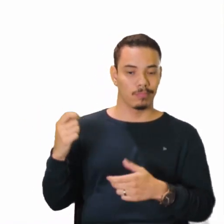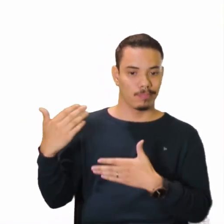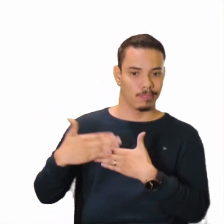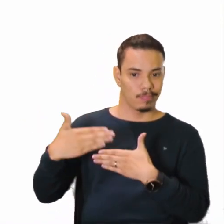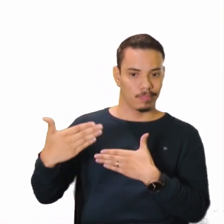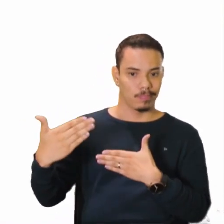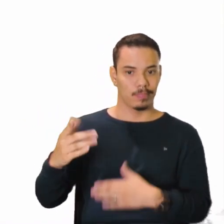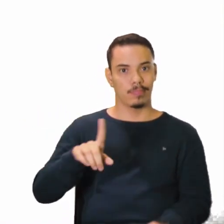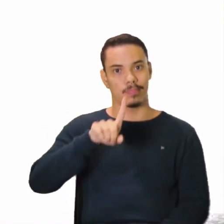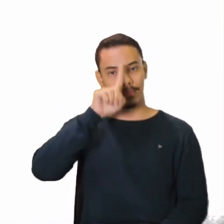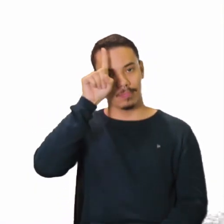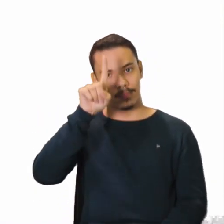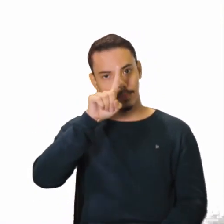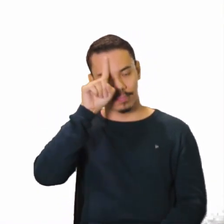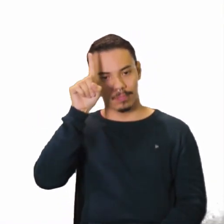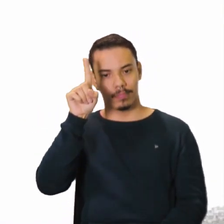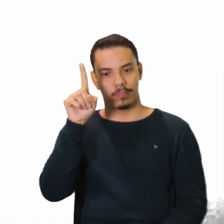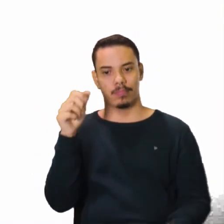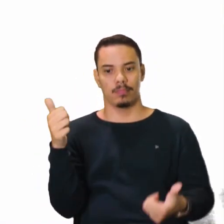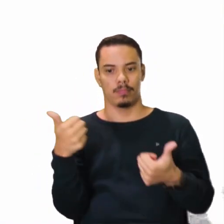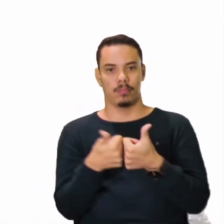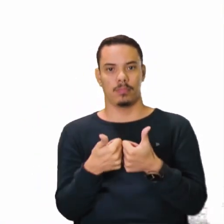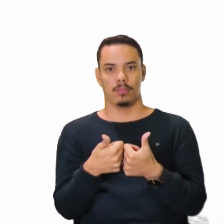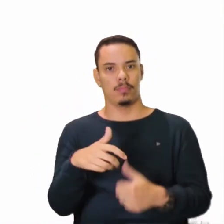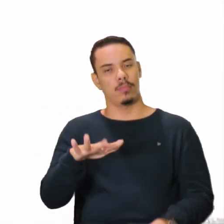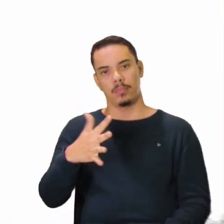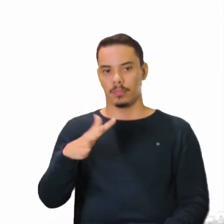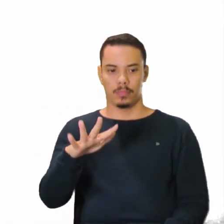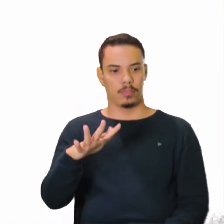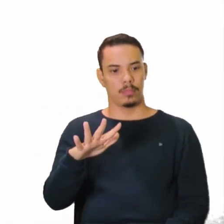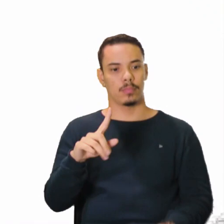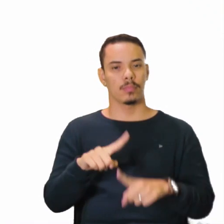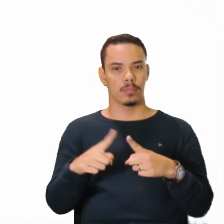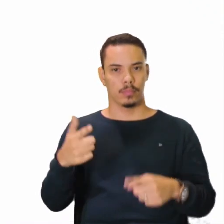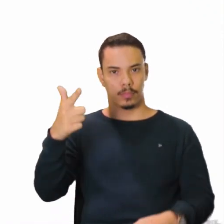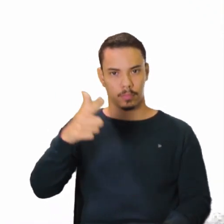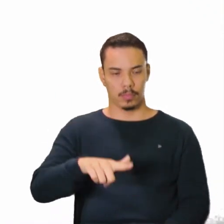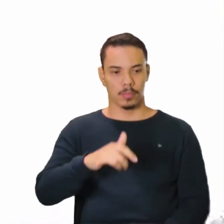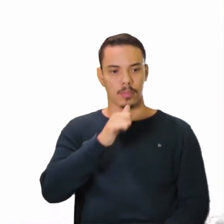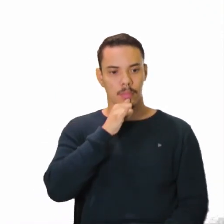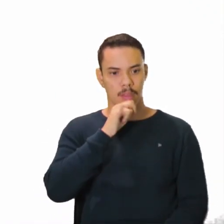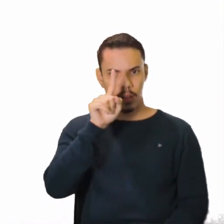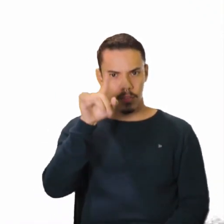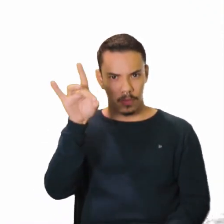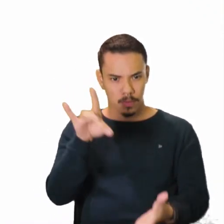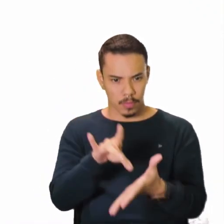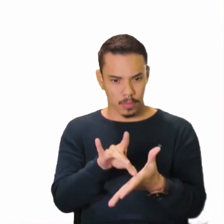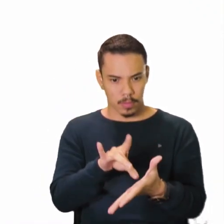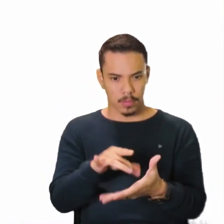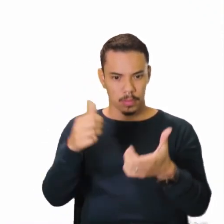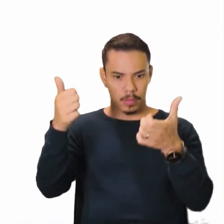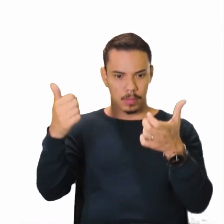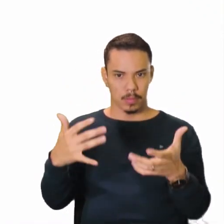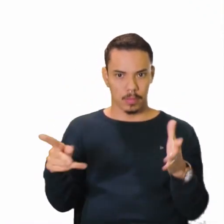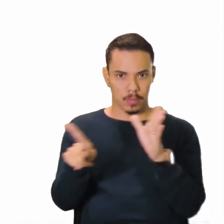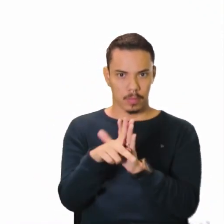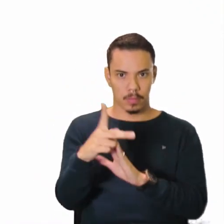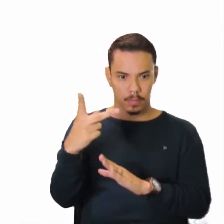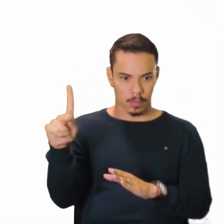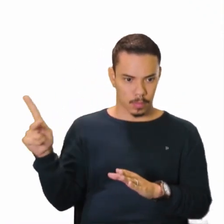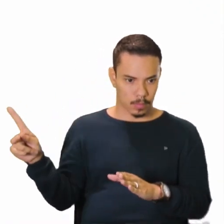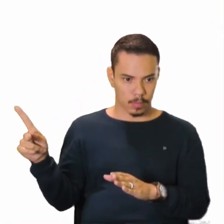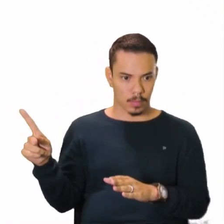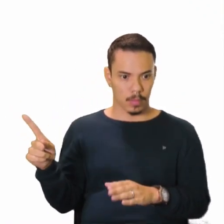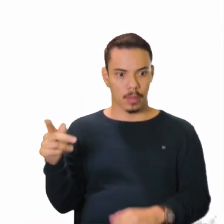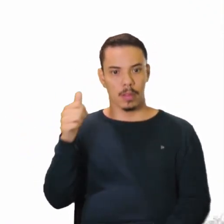probabilidade, ideia aproximada. Mais um exemplo. Seria uma verdade o que dizem deles? Os